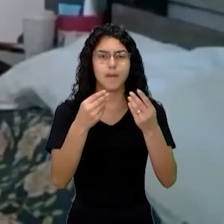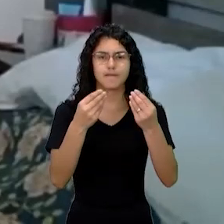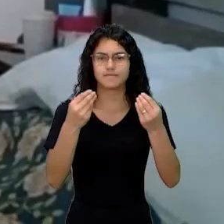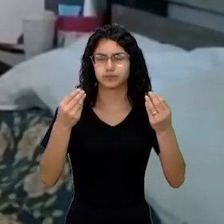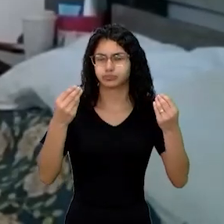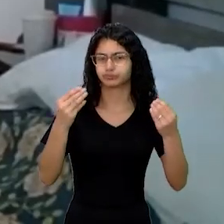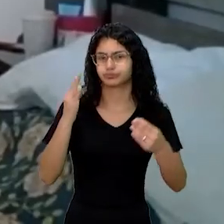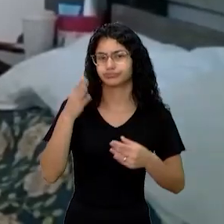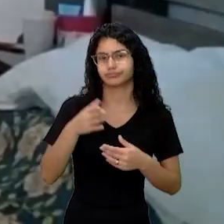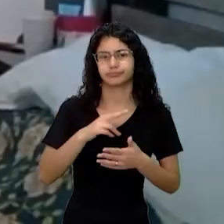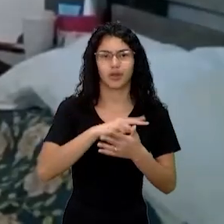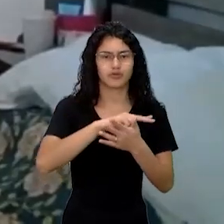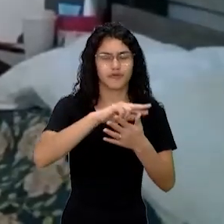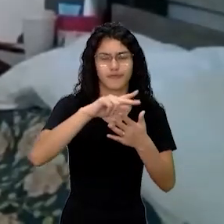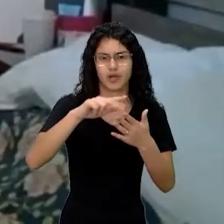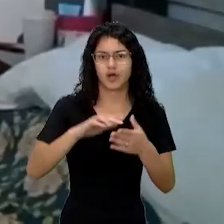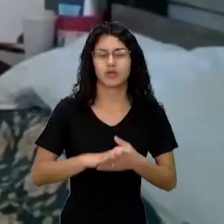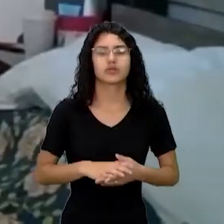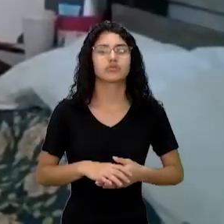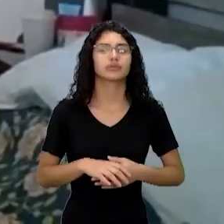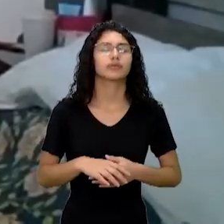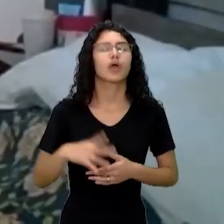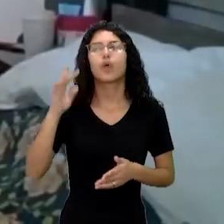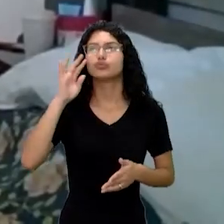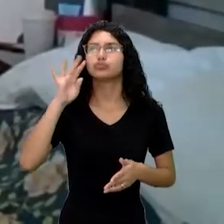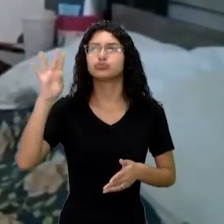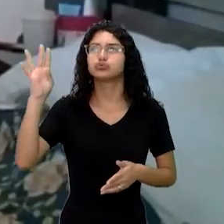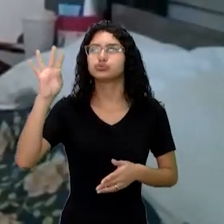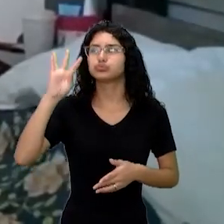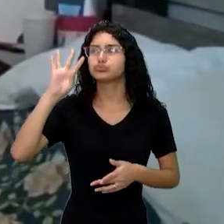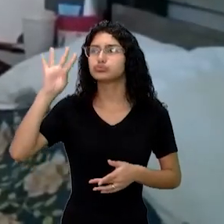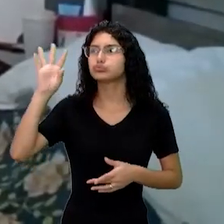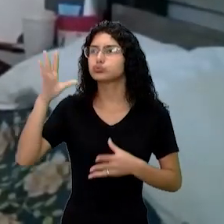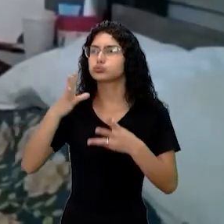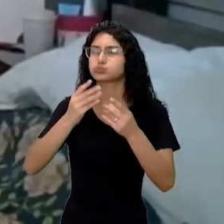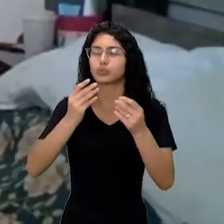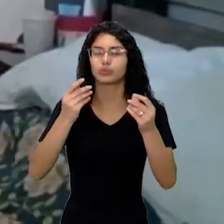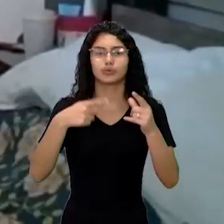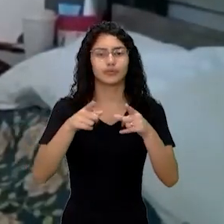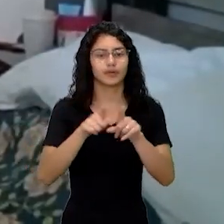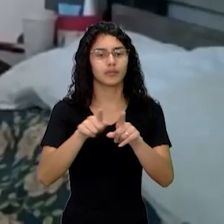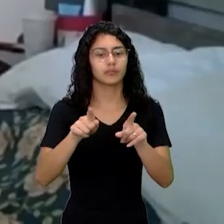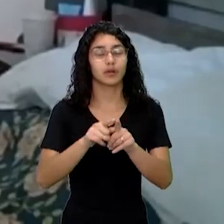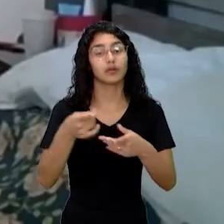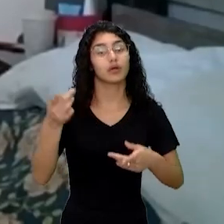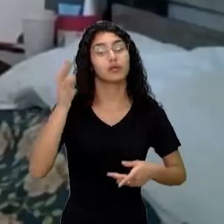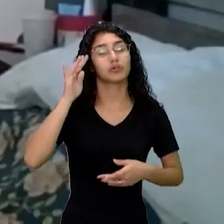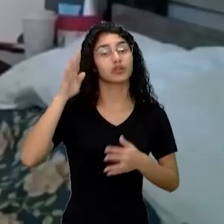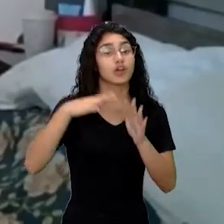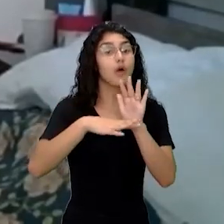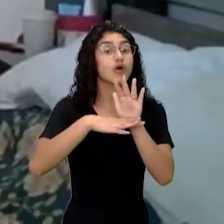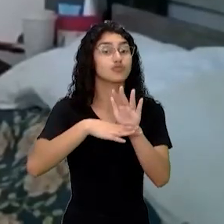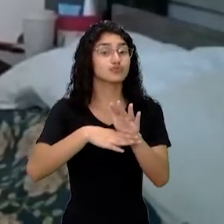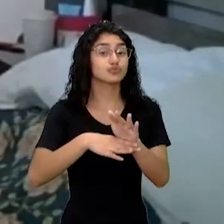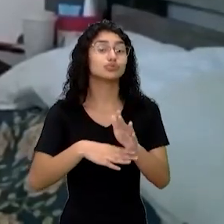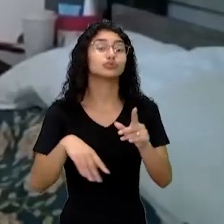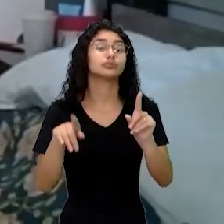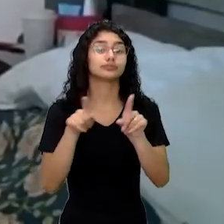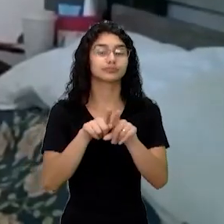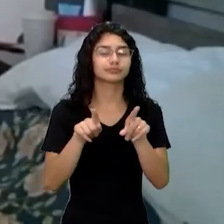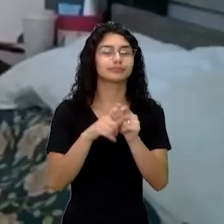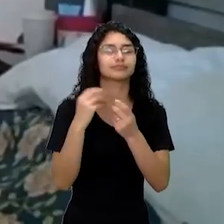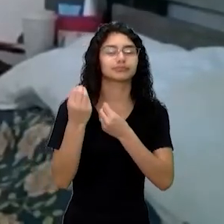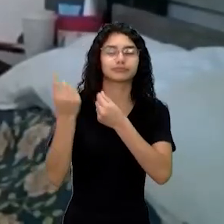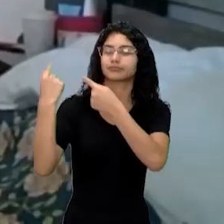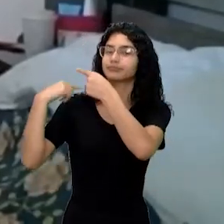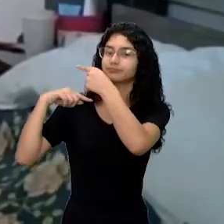coisa, já tinha muita imaginação, então a imaginação em si, ela acaba ajudando a gente a se